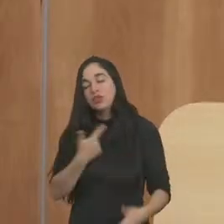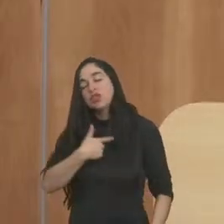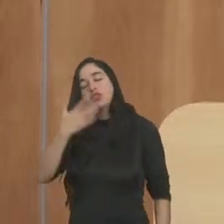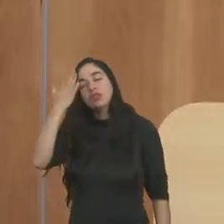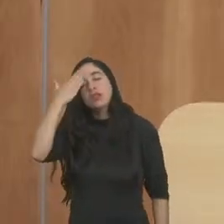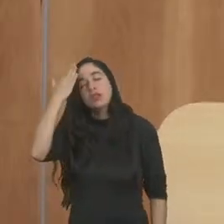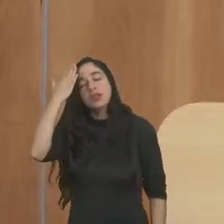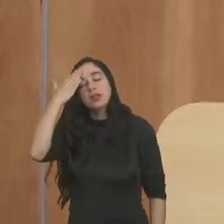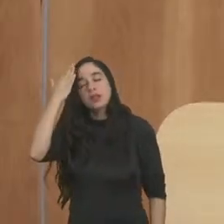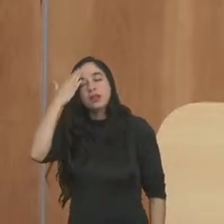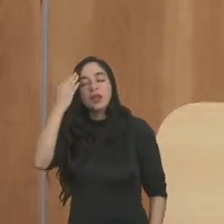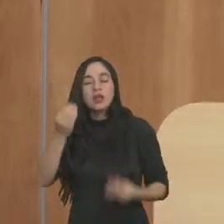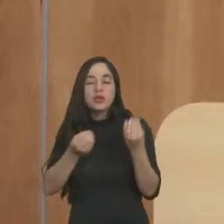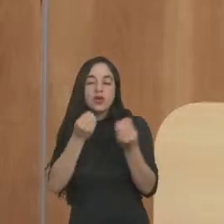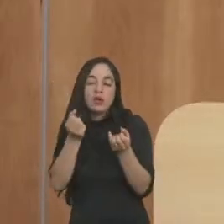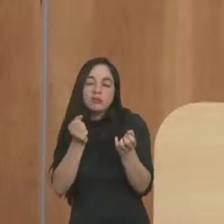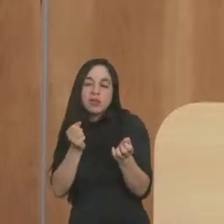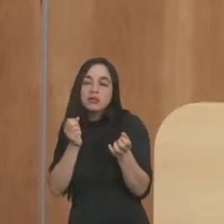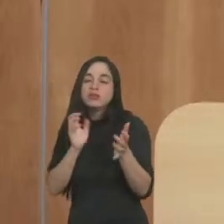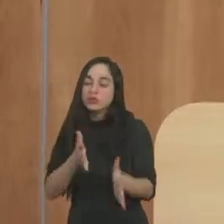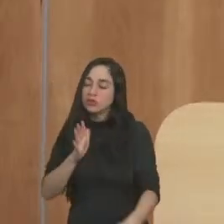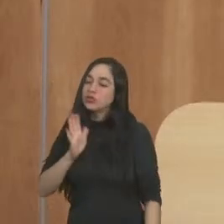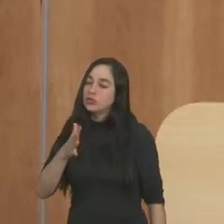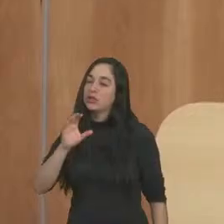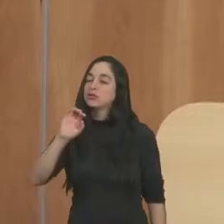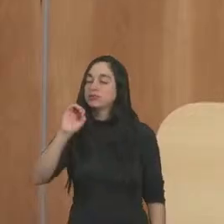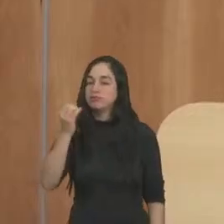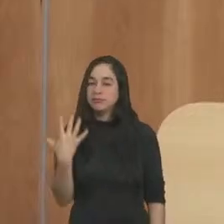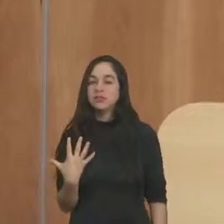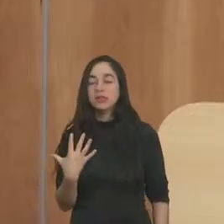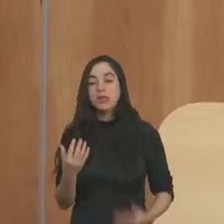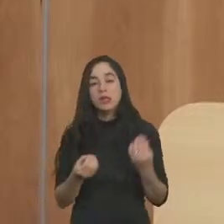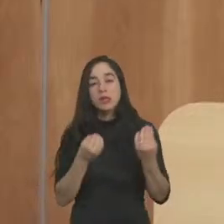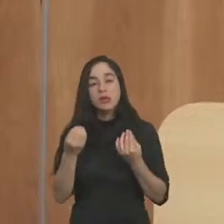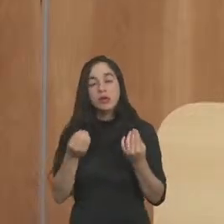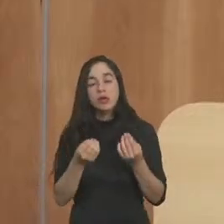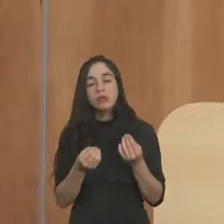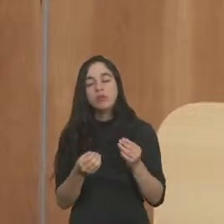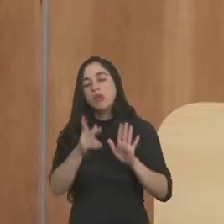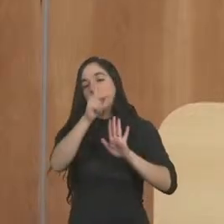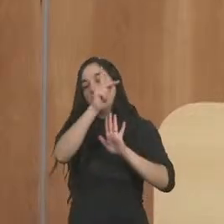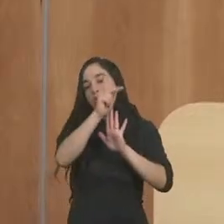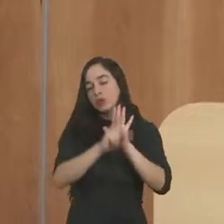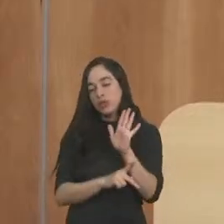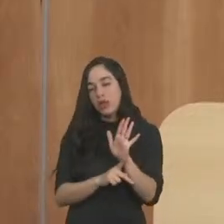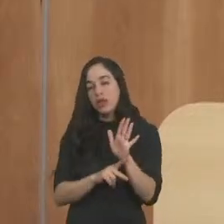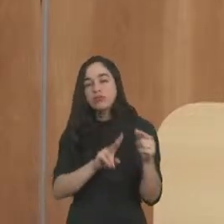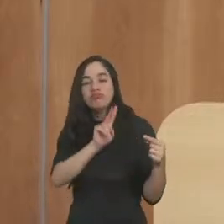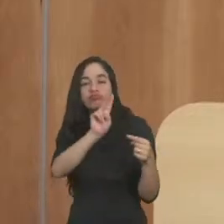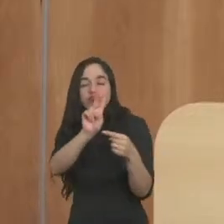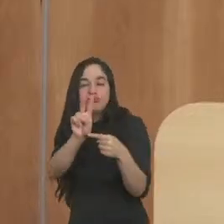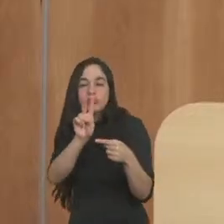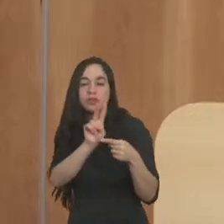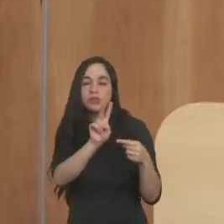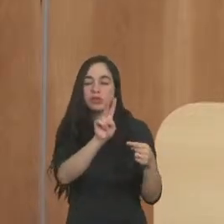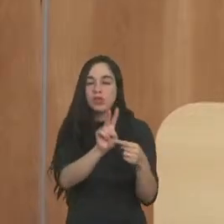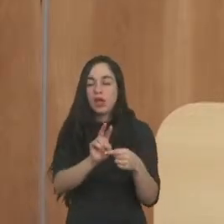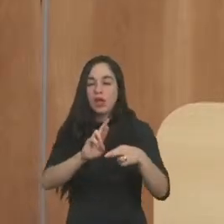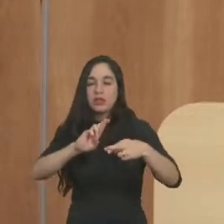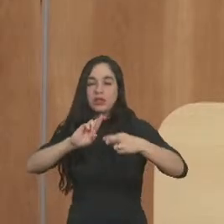entender melhor as ações que já estão sendo feitas, como projetos de preservação,